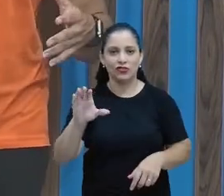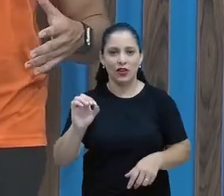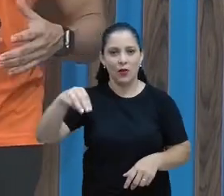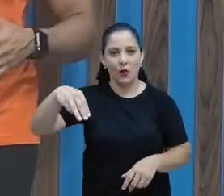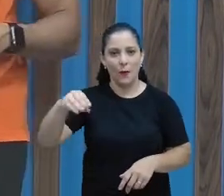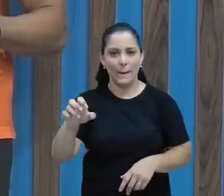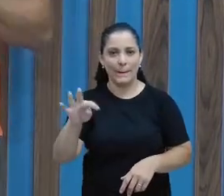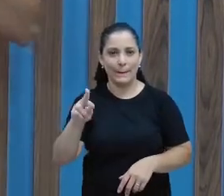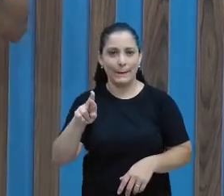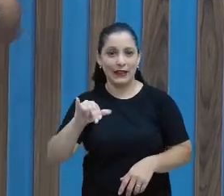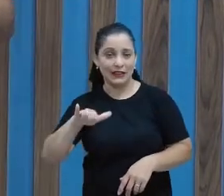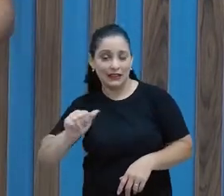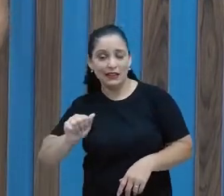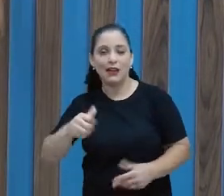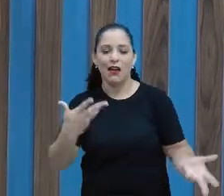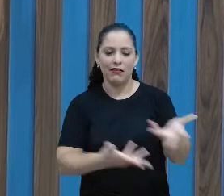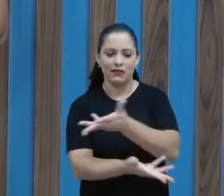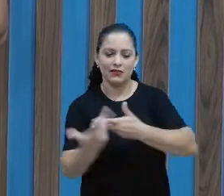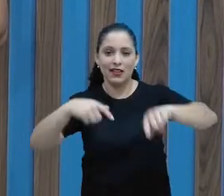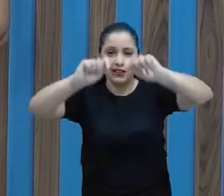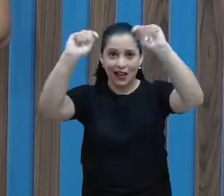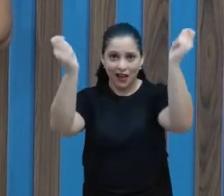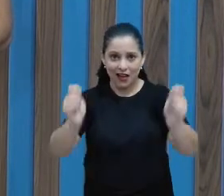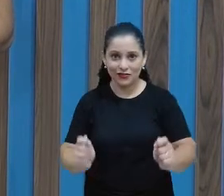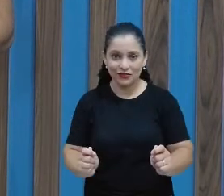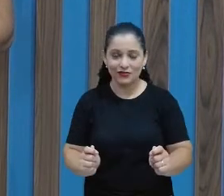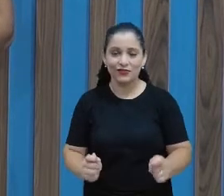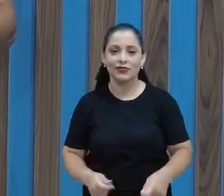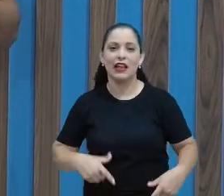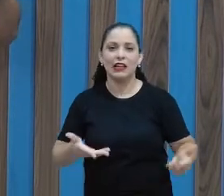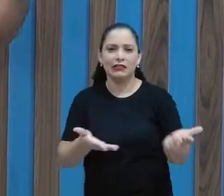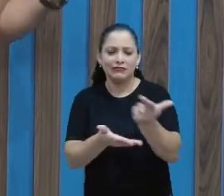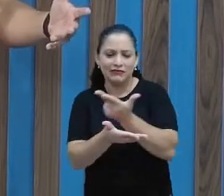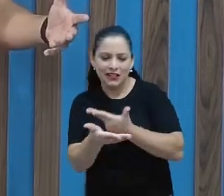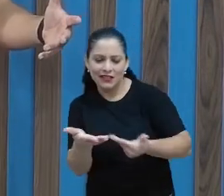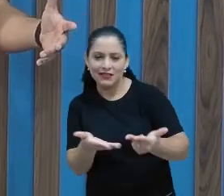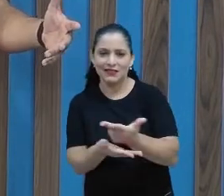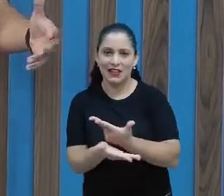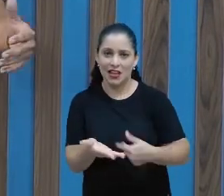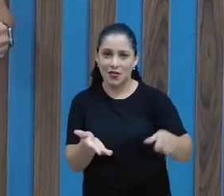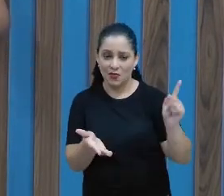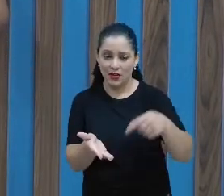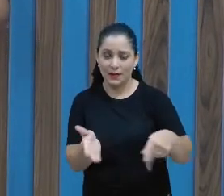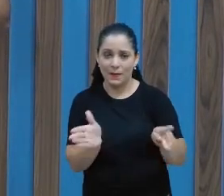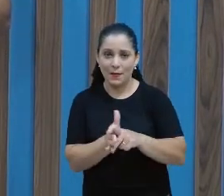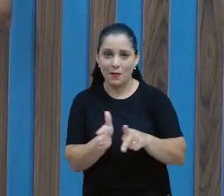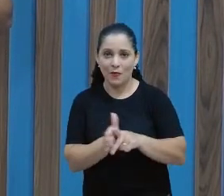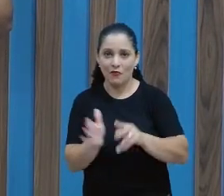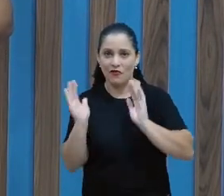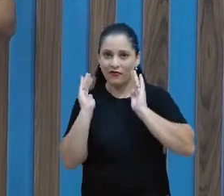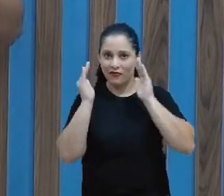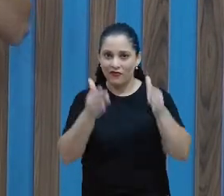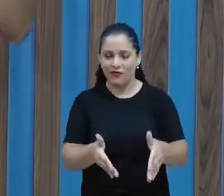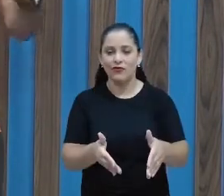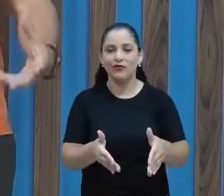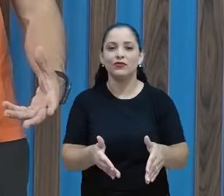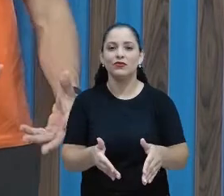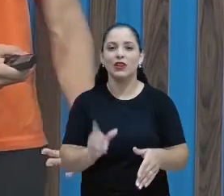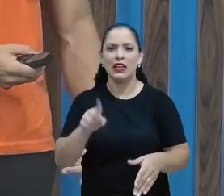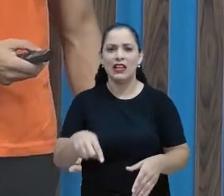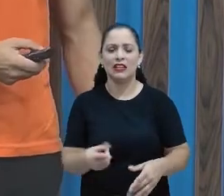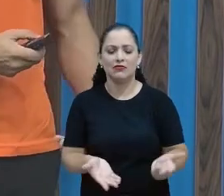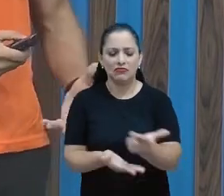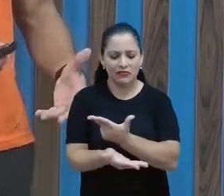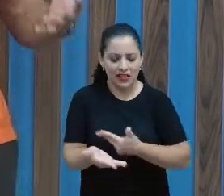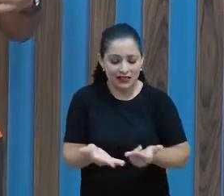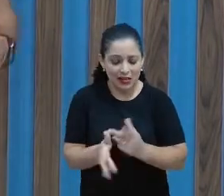como o Dini falou, essa questão do desenho, e de deixar que esse desenho seja um desenho livre, mesmo sendo livre,